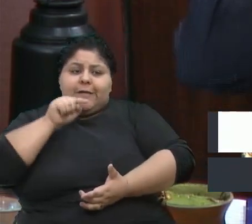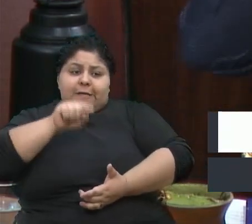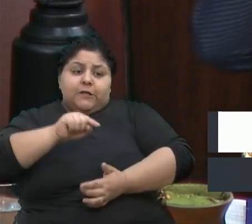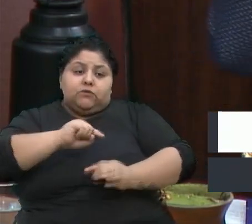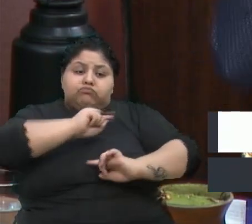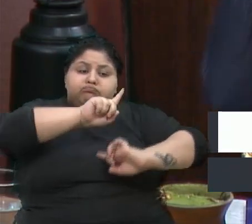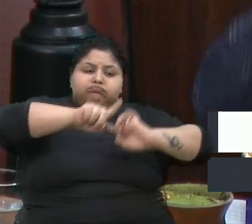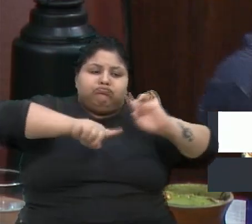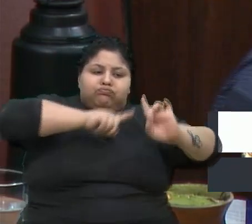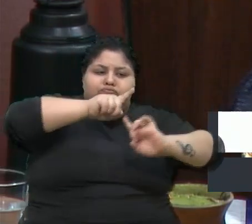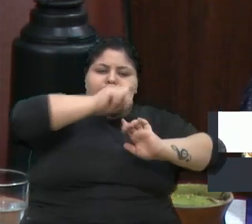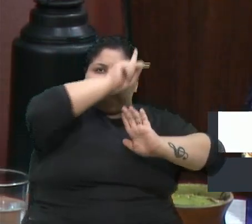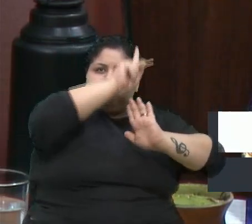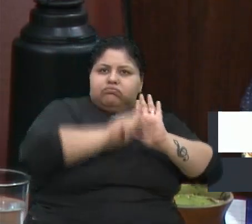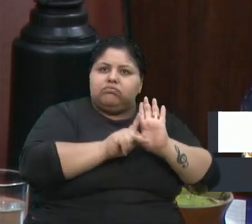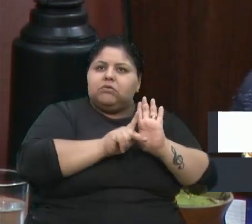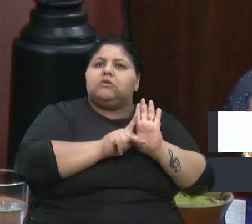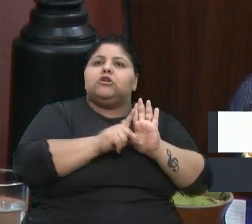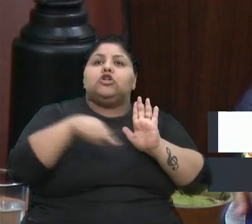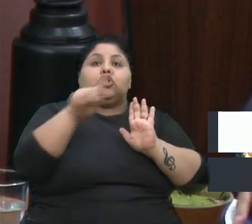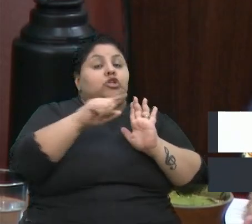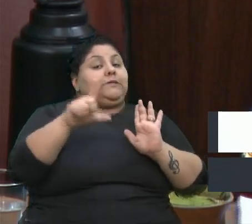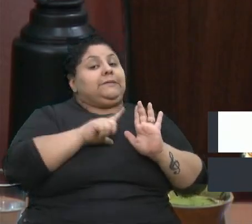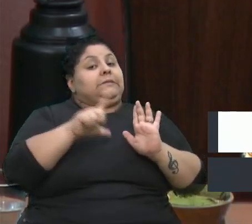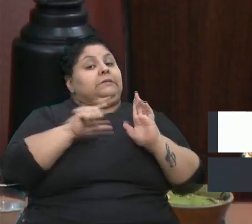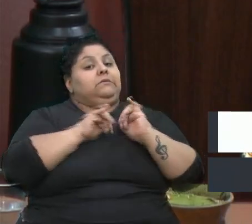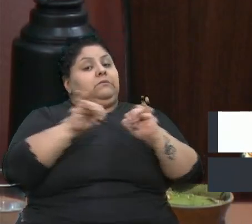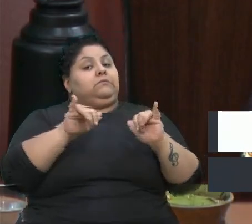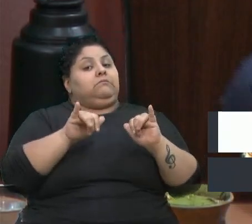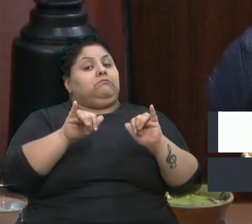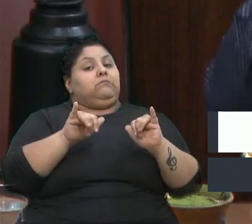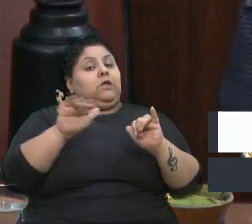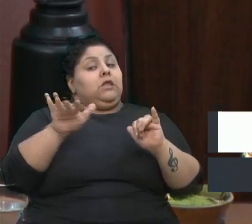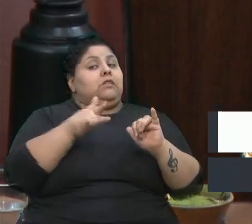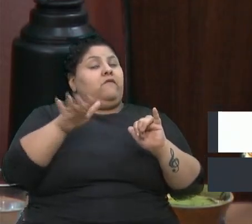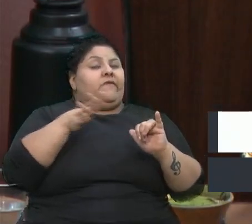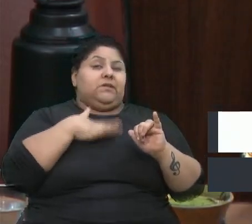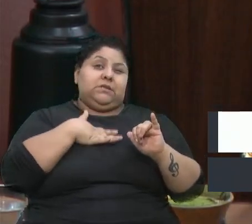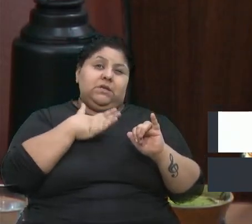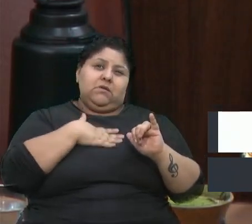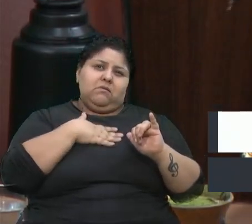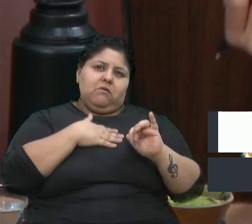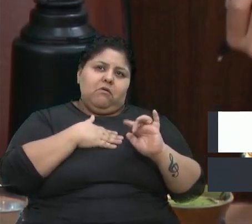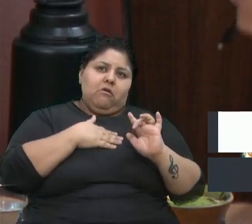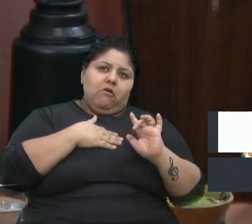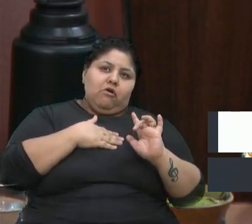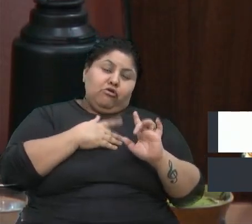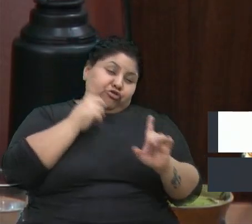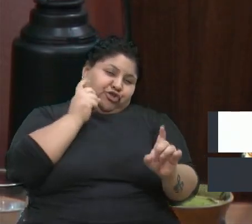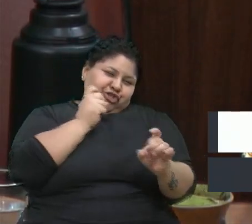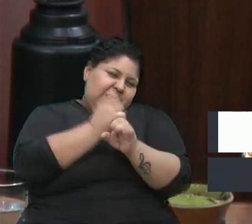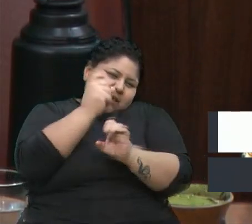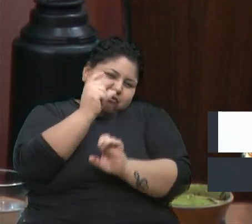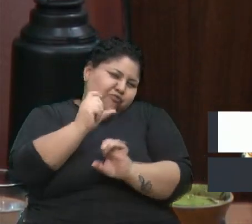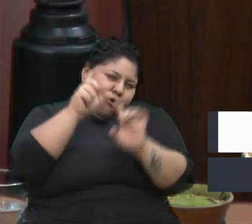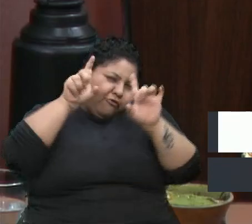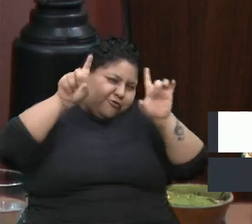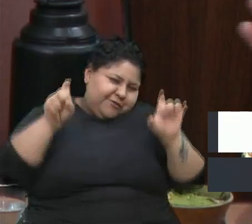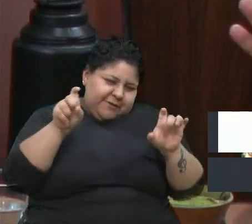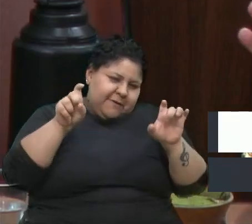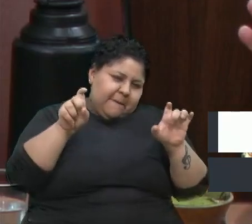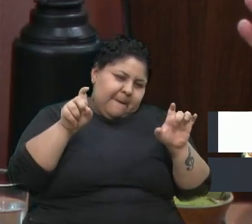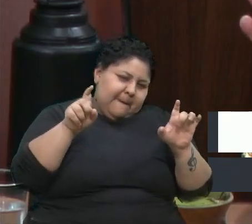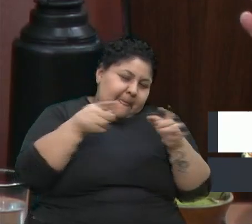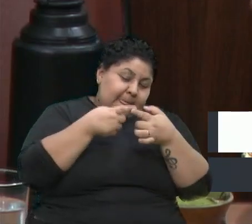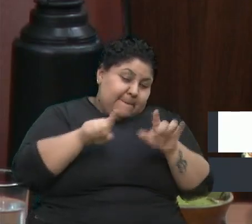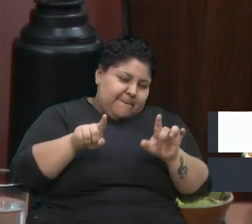projeto, envolve nós termos os dados. Talvez eu esteja sendo redundante ou chato nesse tema, mas eu acho que é um tema